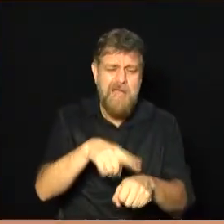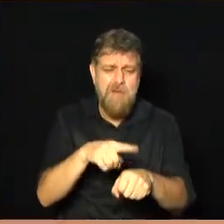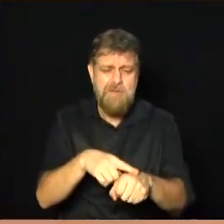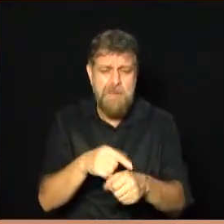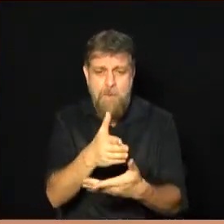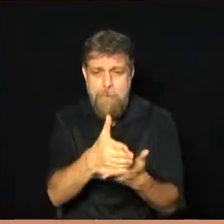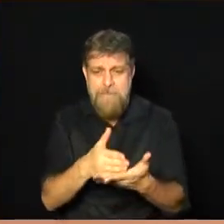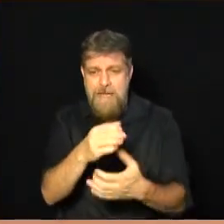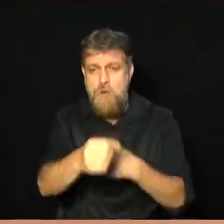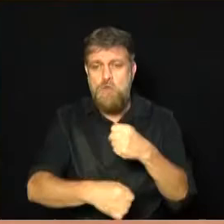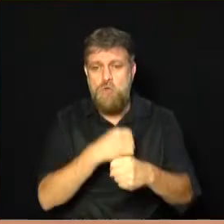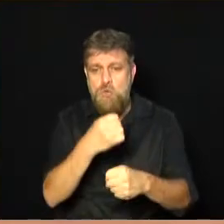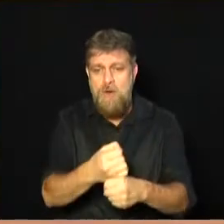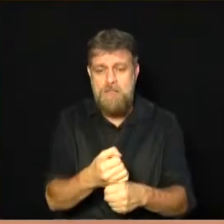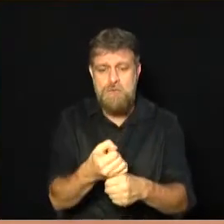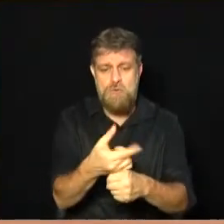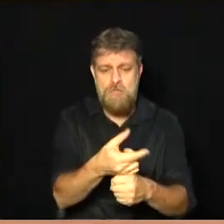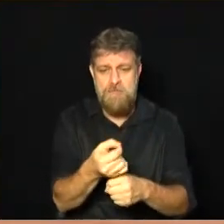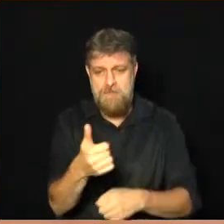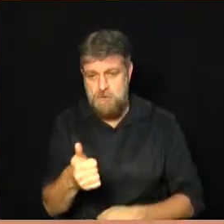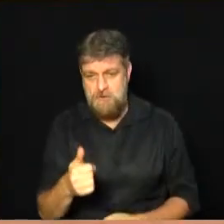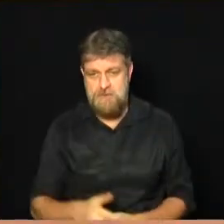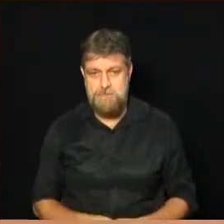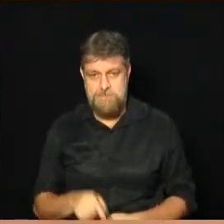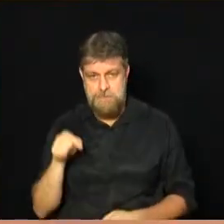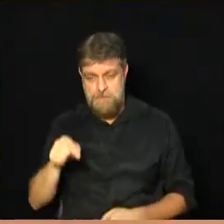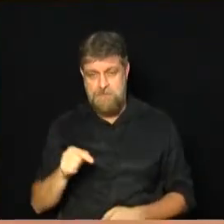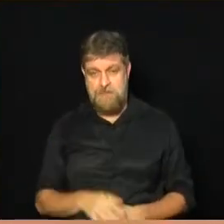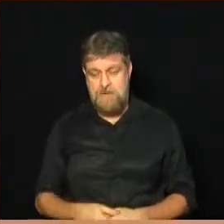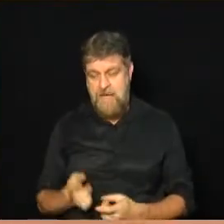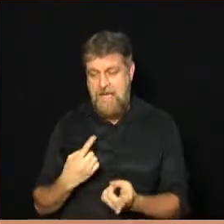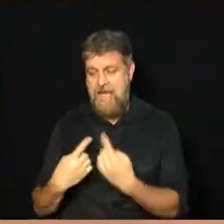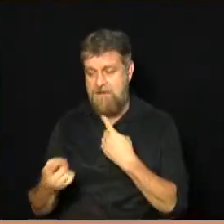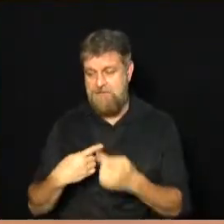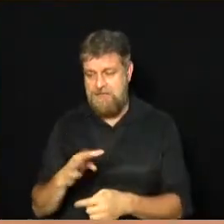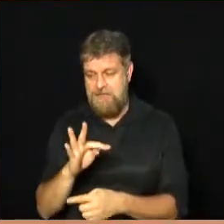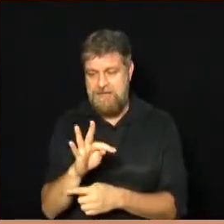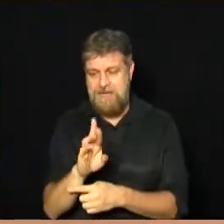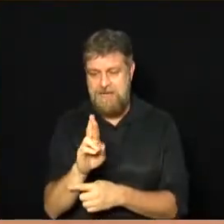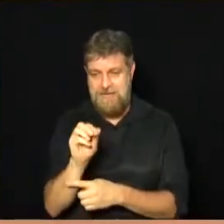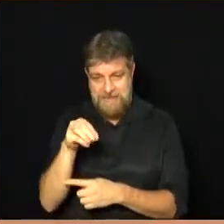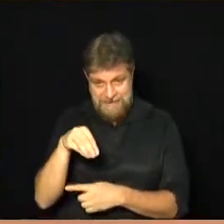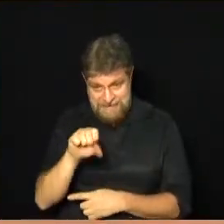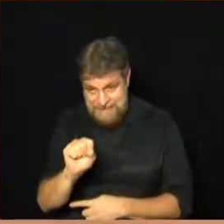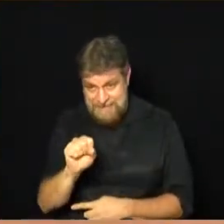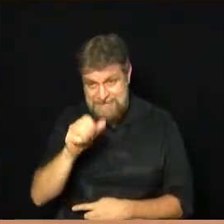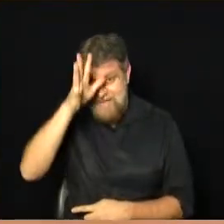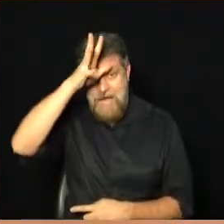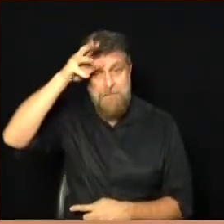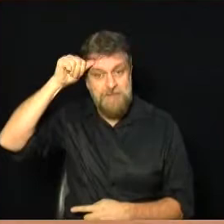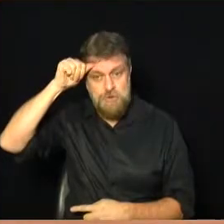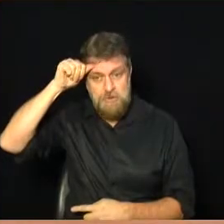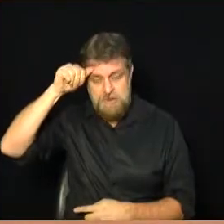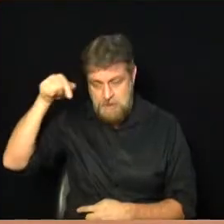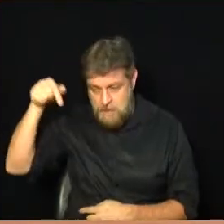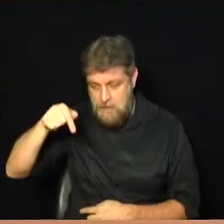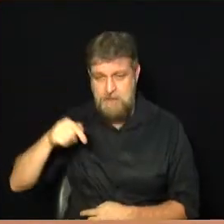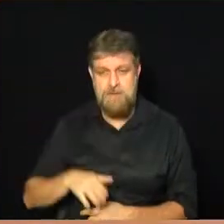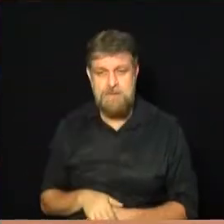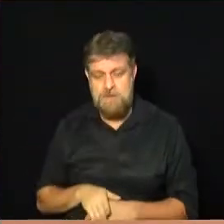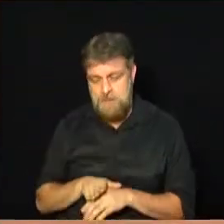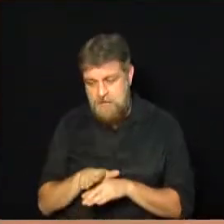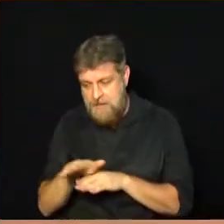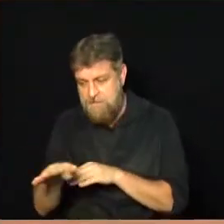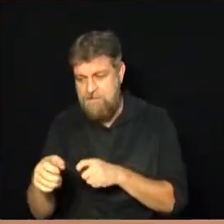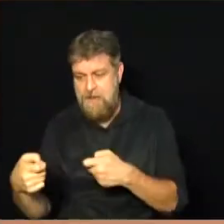vem. A Transamazônica, aquele acesso dela, né, aquela região transamazônica ali, aquele acesso, tanto para Anhanguera,